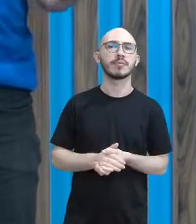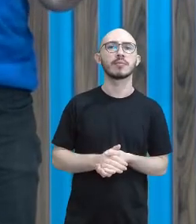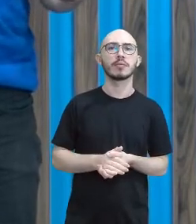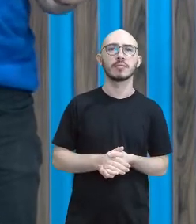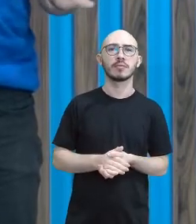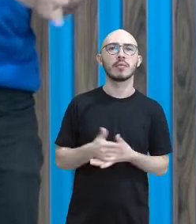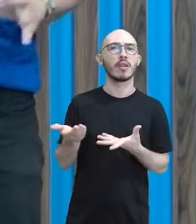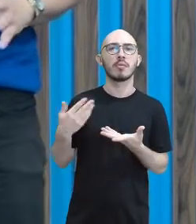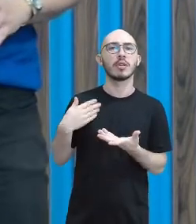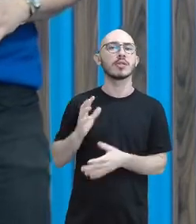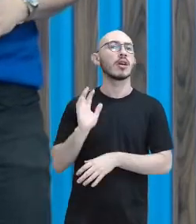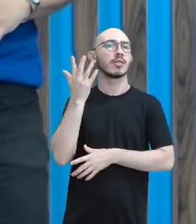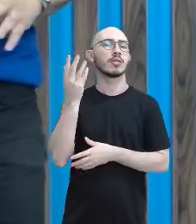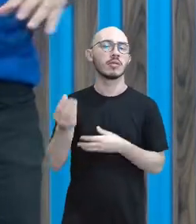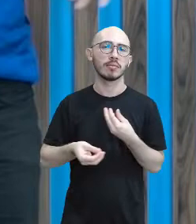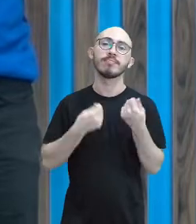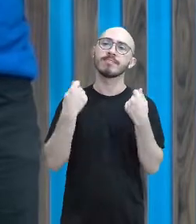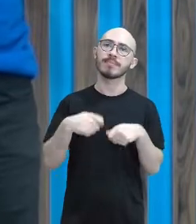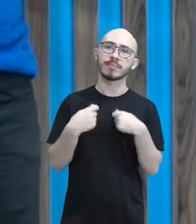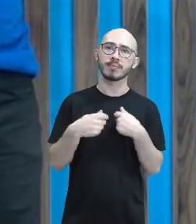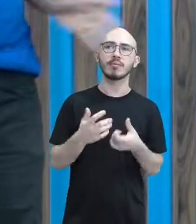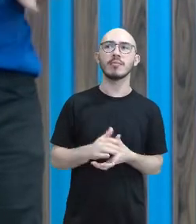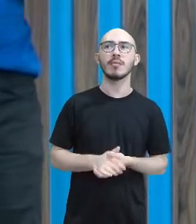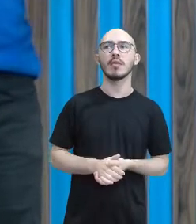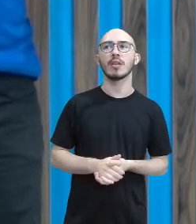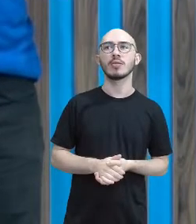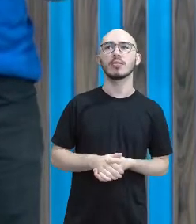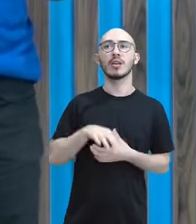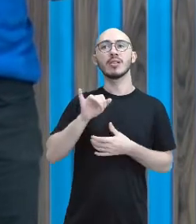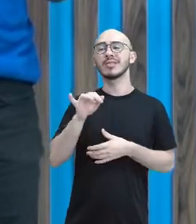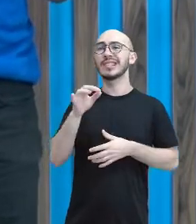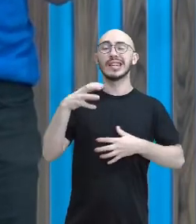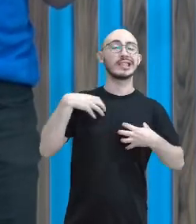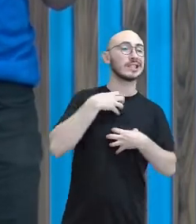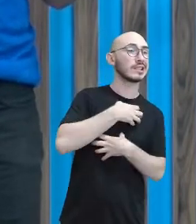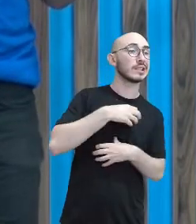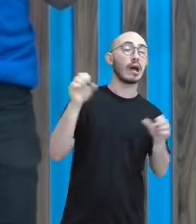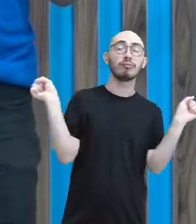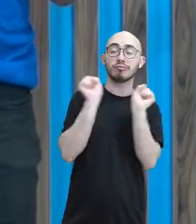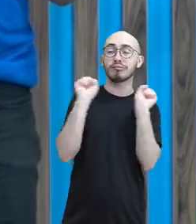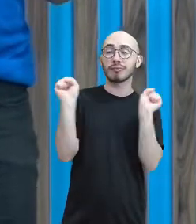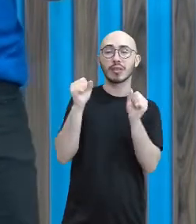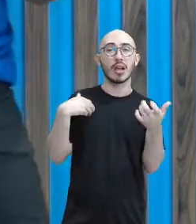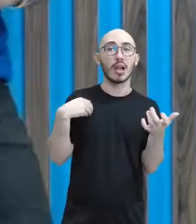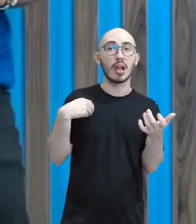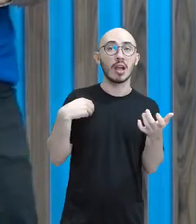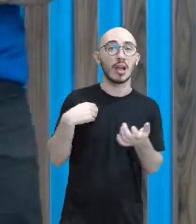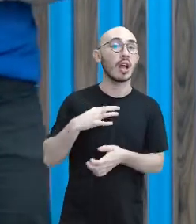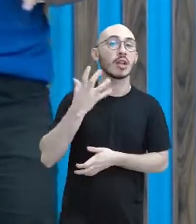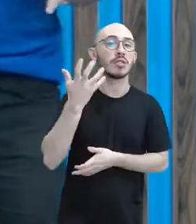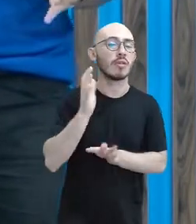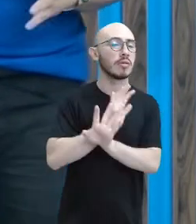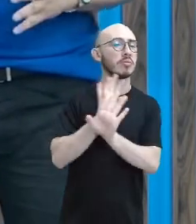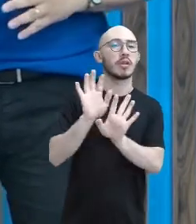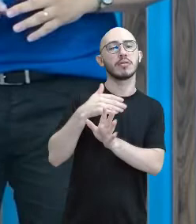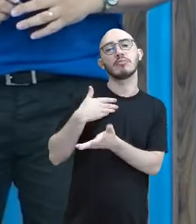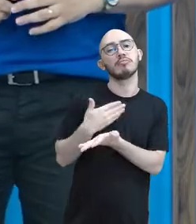vamos dar a solução. Primeiro, se ficar agoniado demais não resolve nada, vamos pegar um violão, vamos tocar, vamos fazer música, para